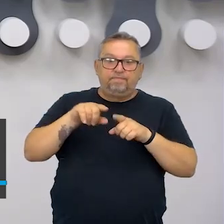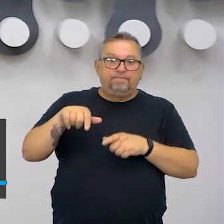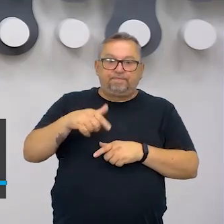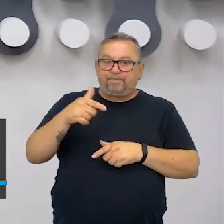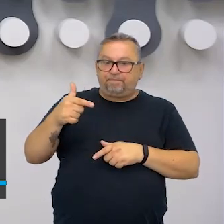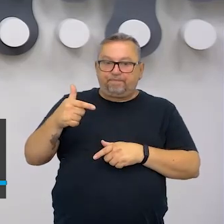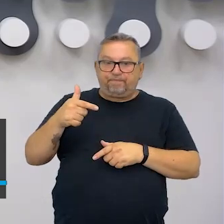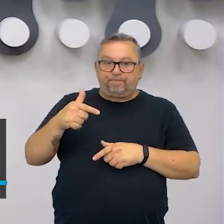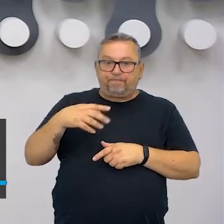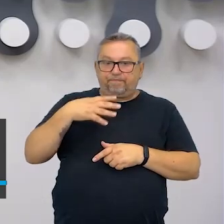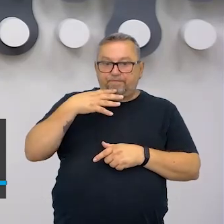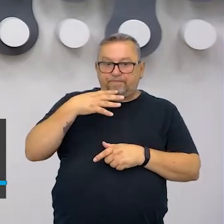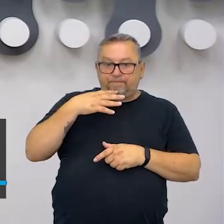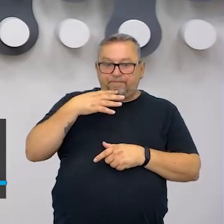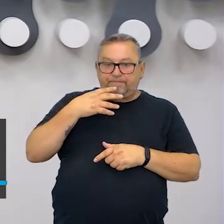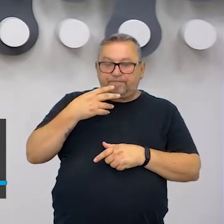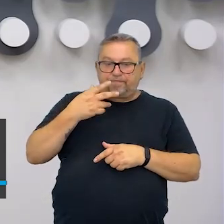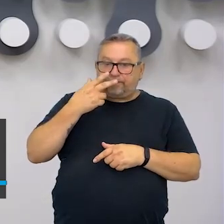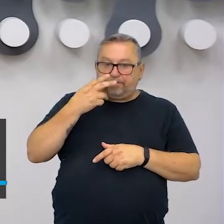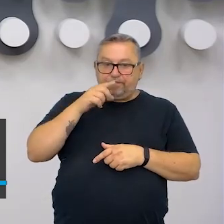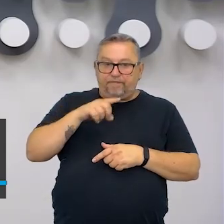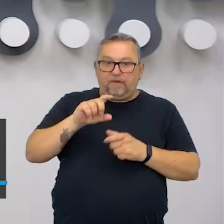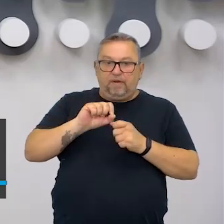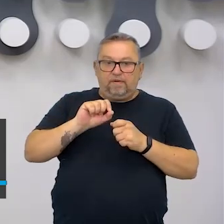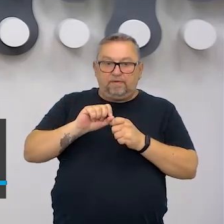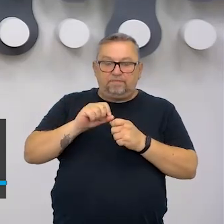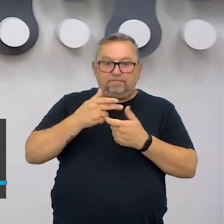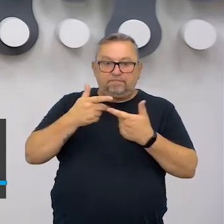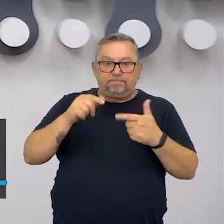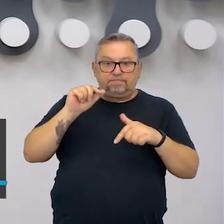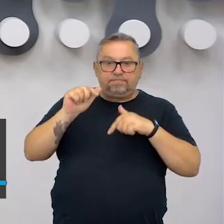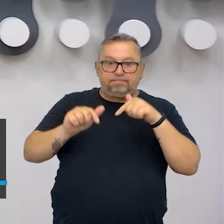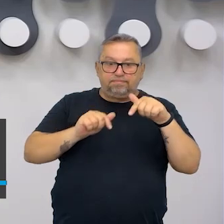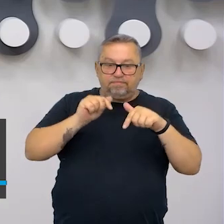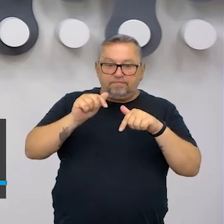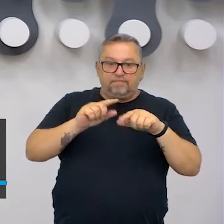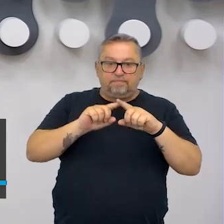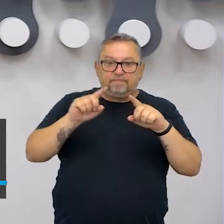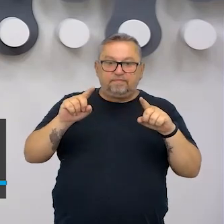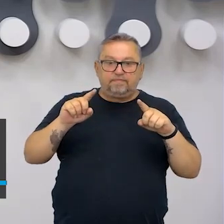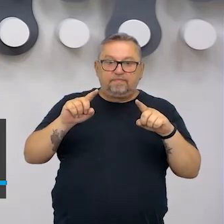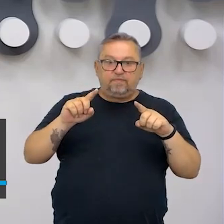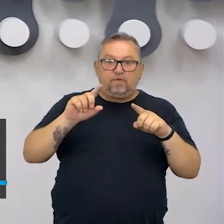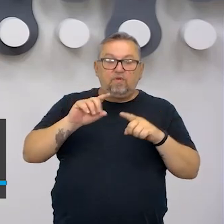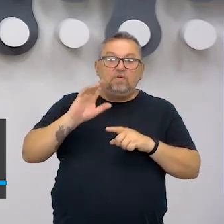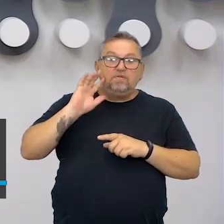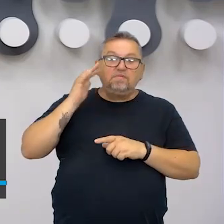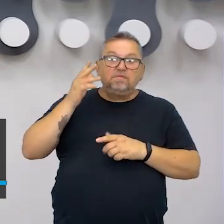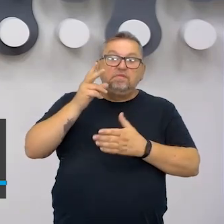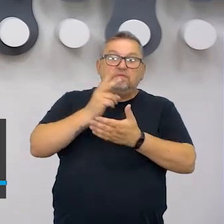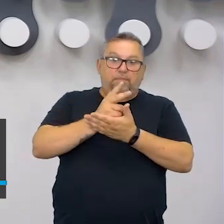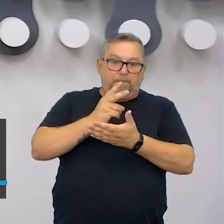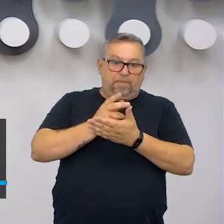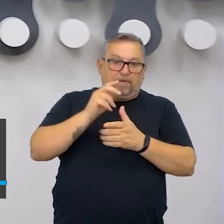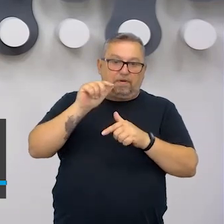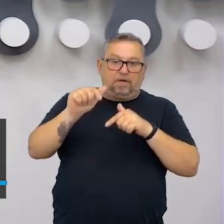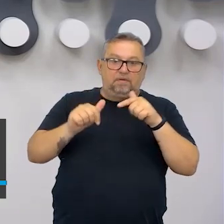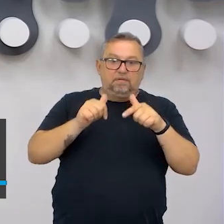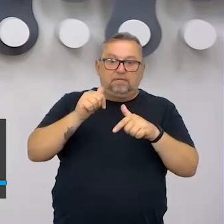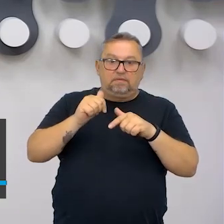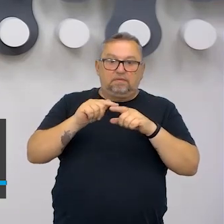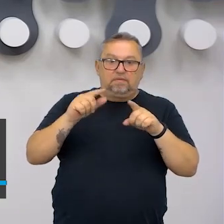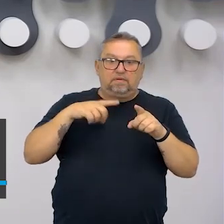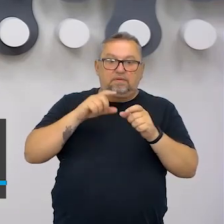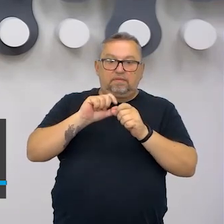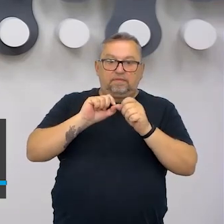mesmo reconhecimento, é como se você realizasse um determinado tipo de trabalho e só porque esse mesmo trabalho, que pode ter tido